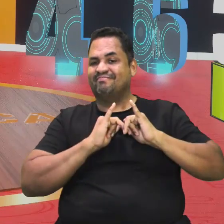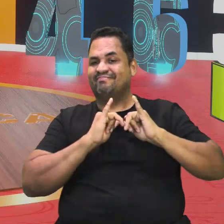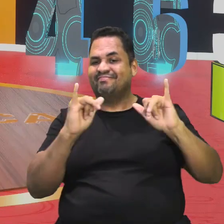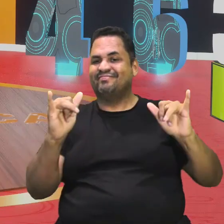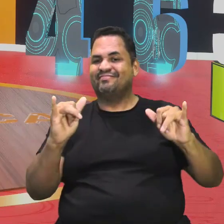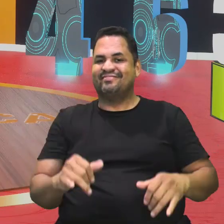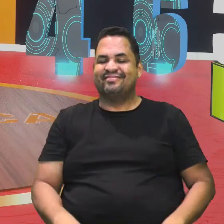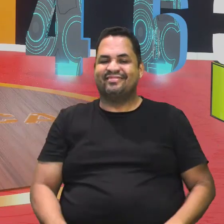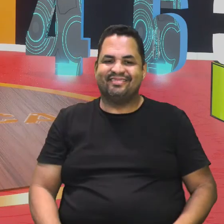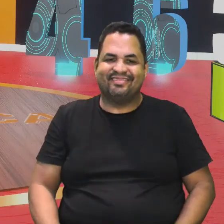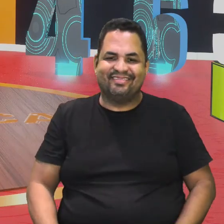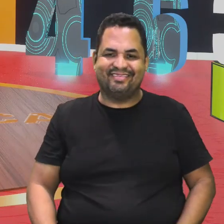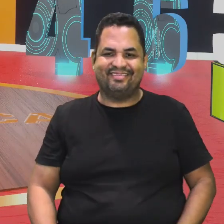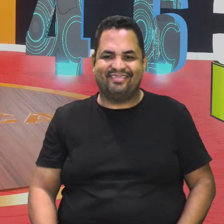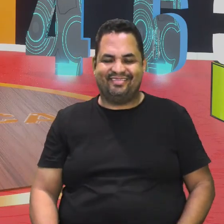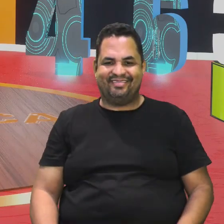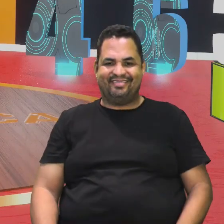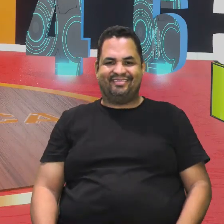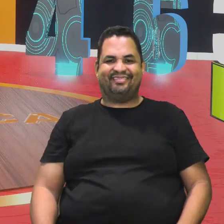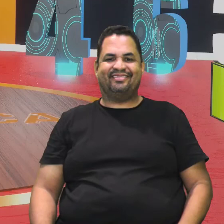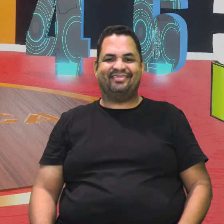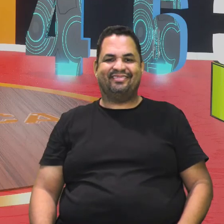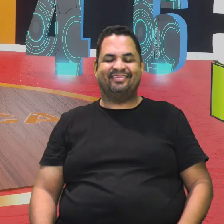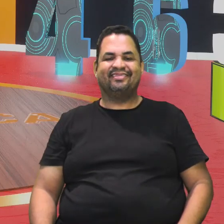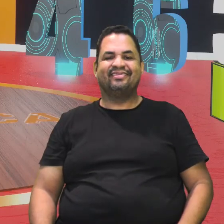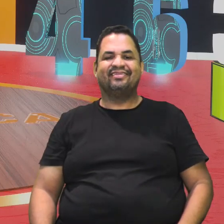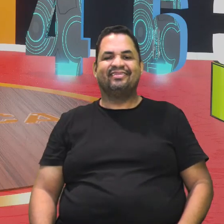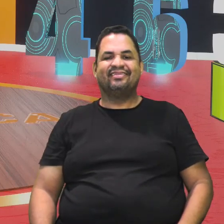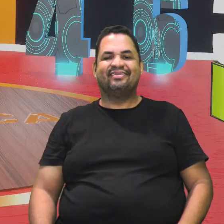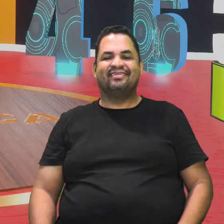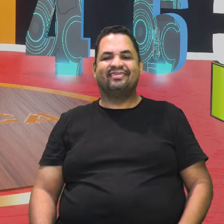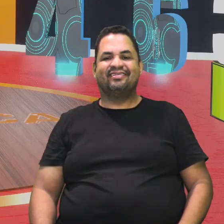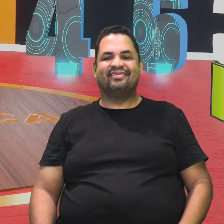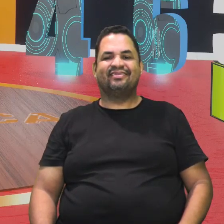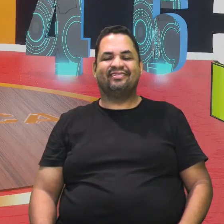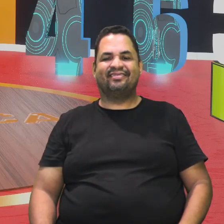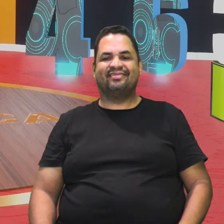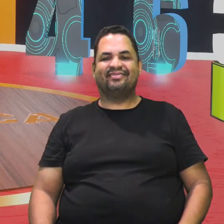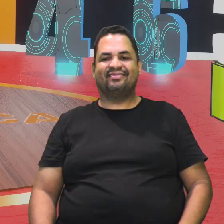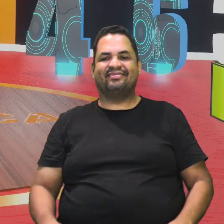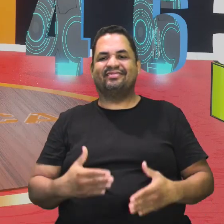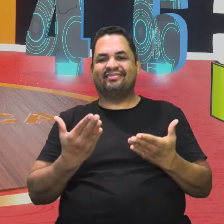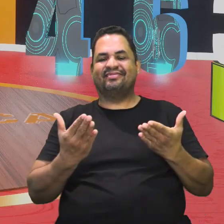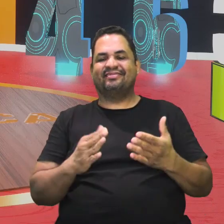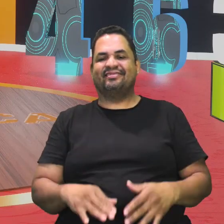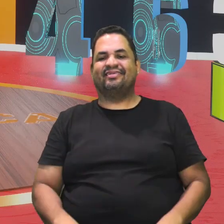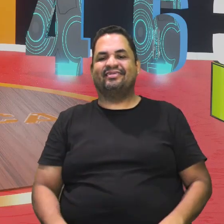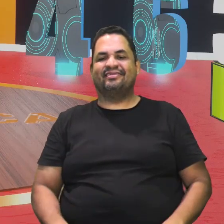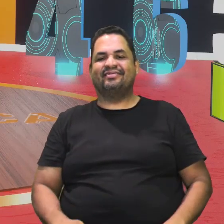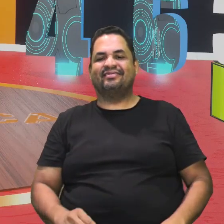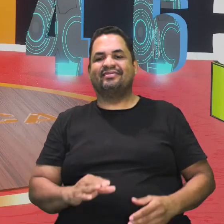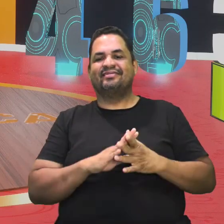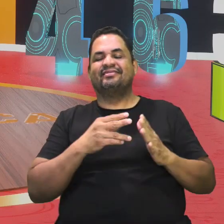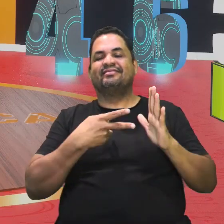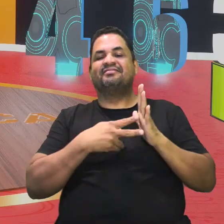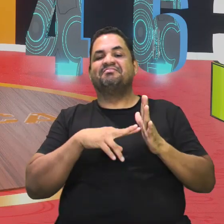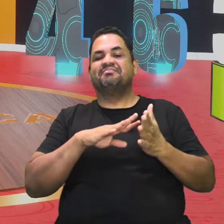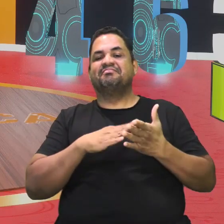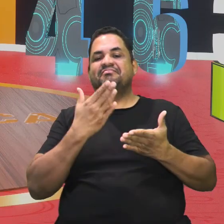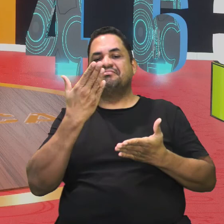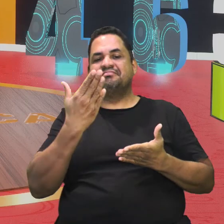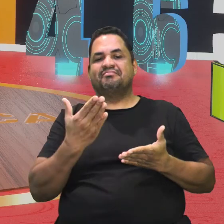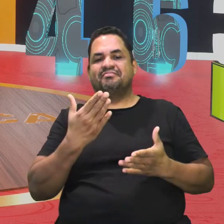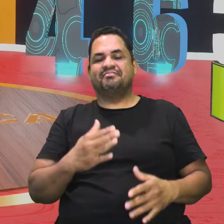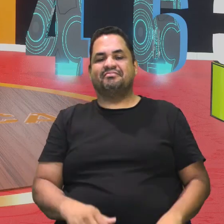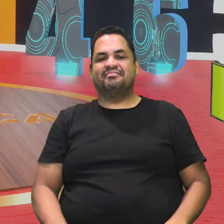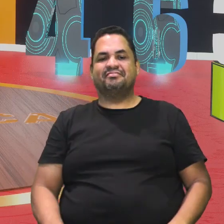informativo. Então você é calejado já. Informativo falando sobre o que significava aquele emoji. Tem até, sabe assim,